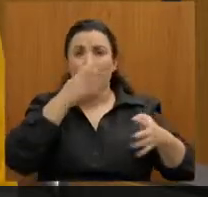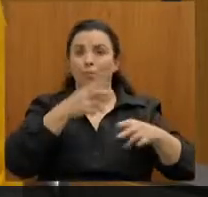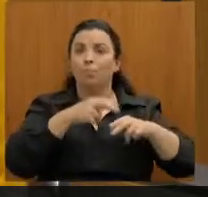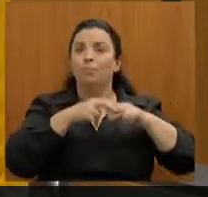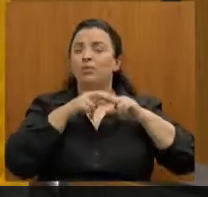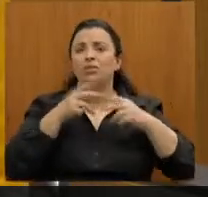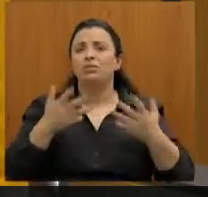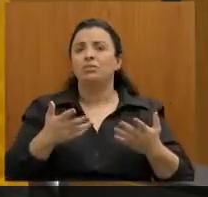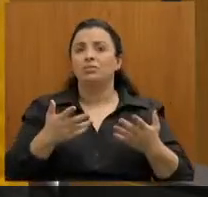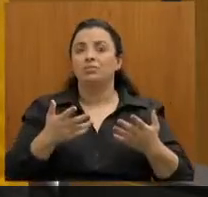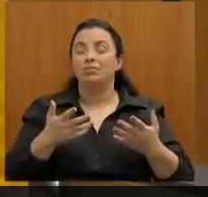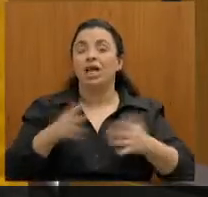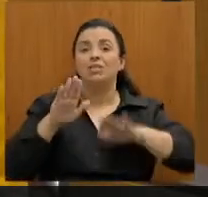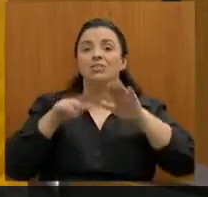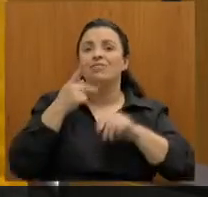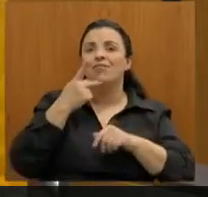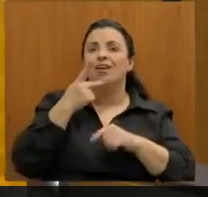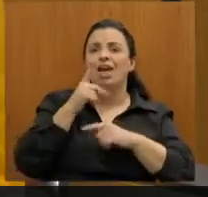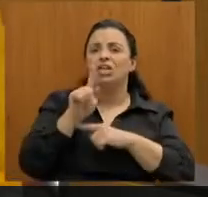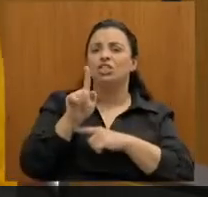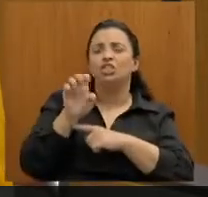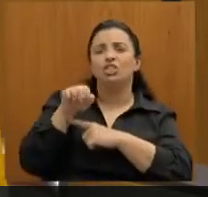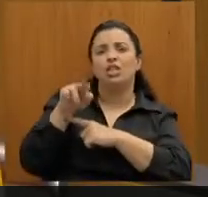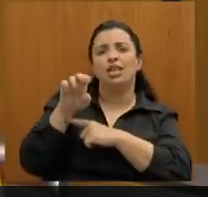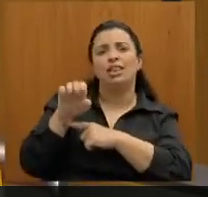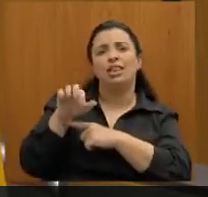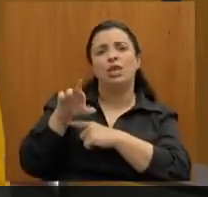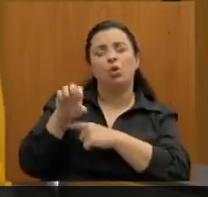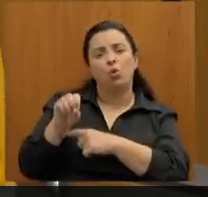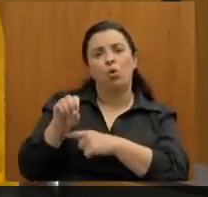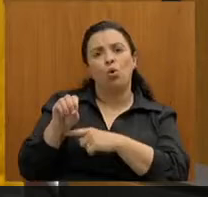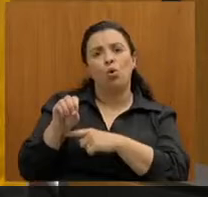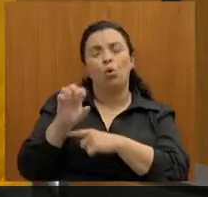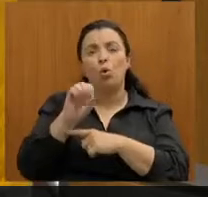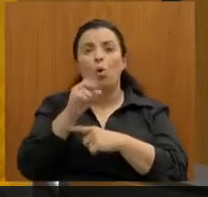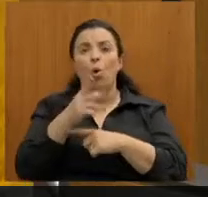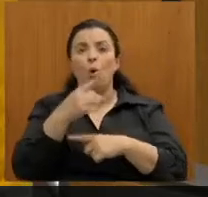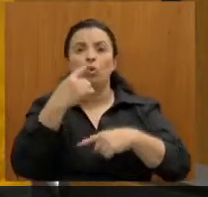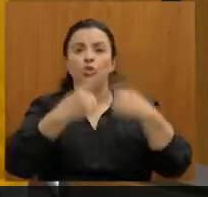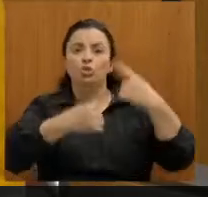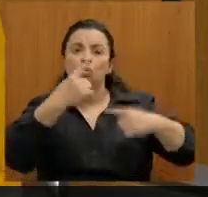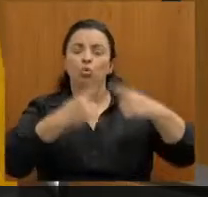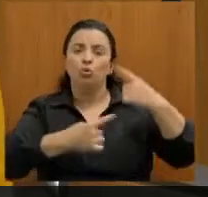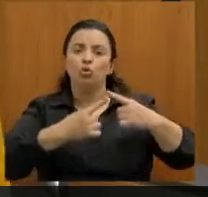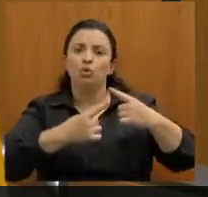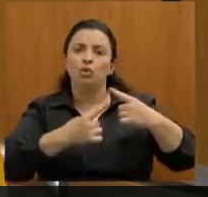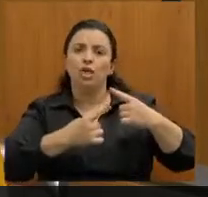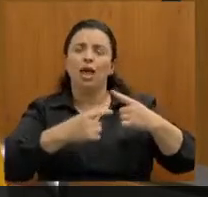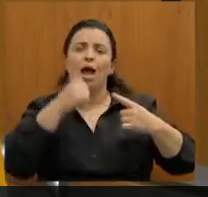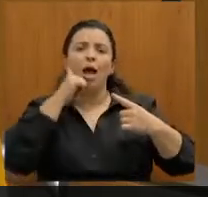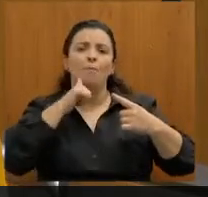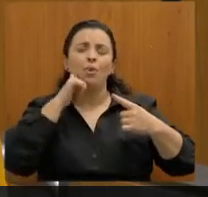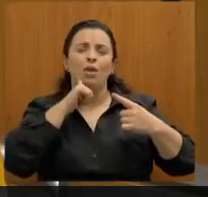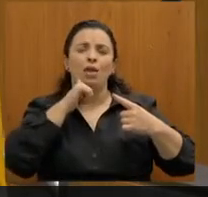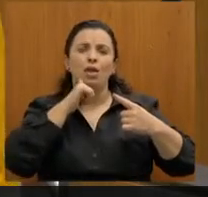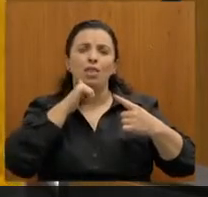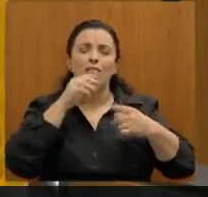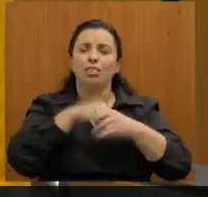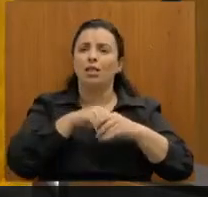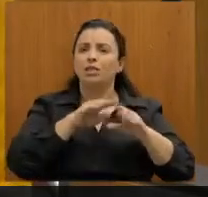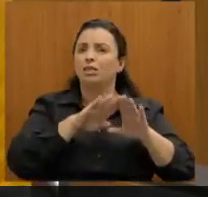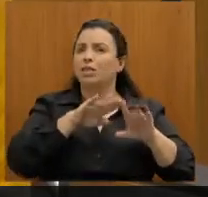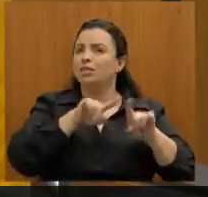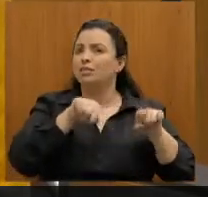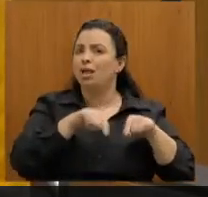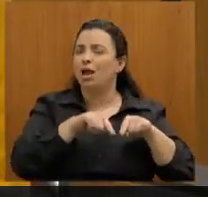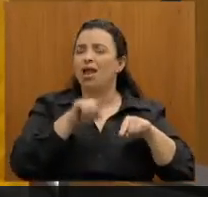gênero de repente discutir a situação da mulher dentro de uma sala de aula virou objeto da